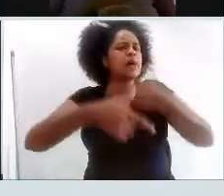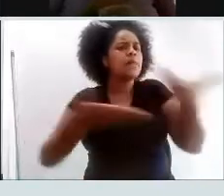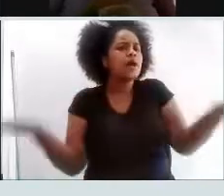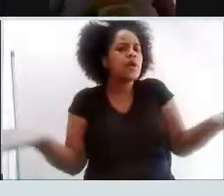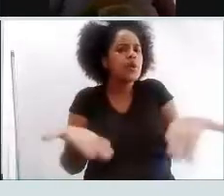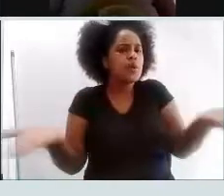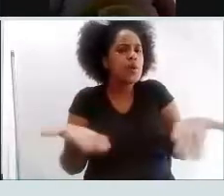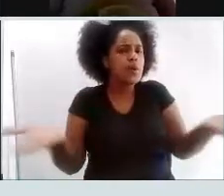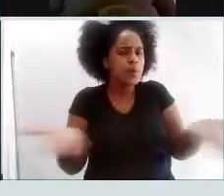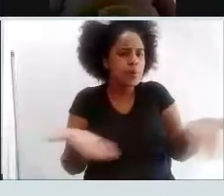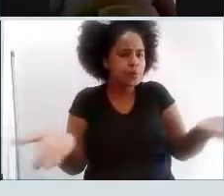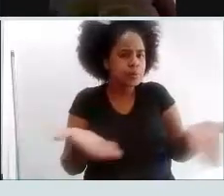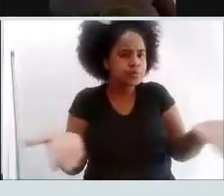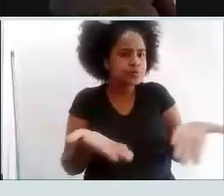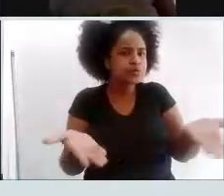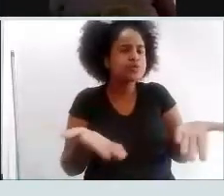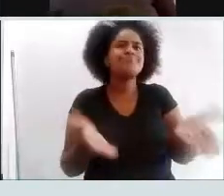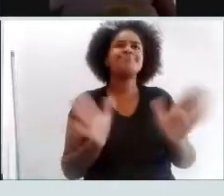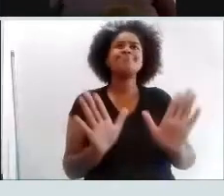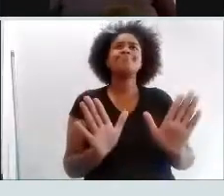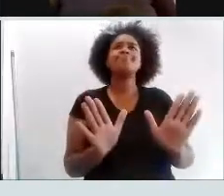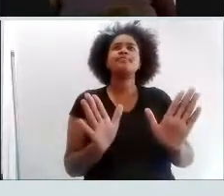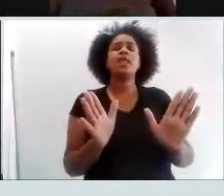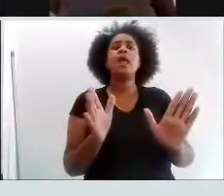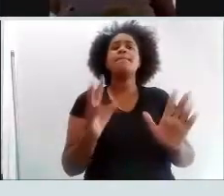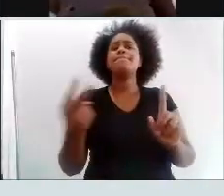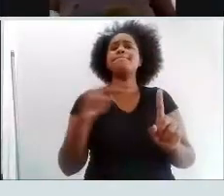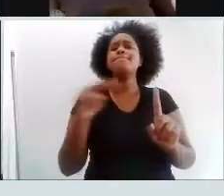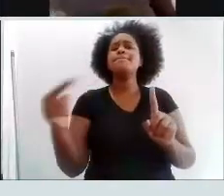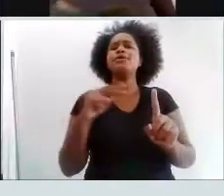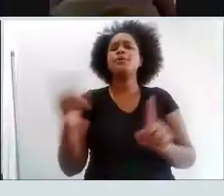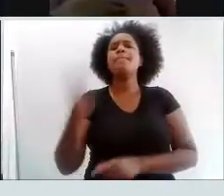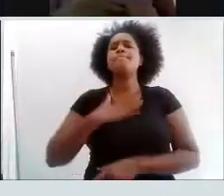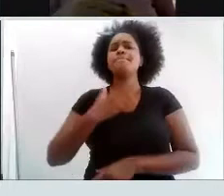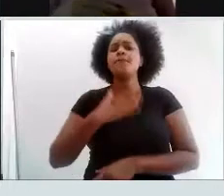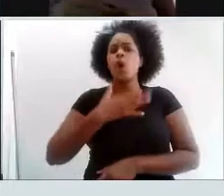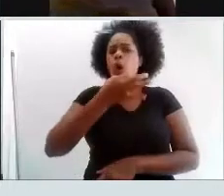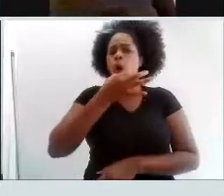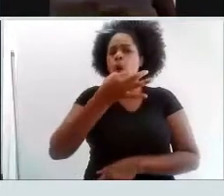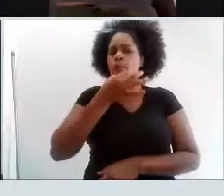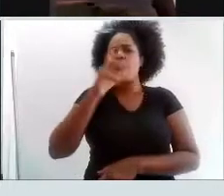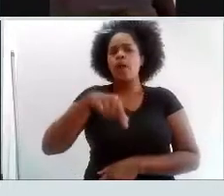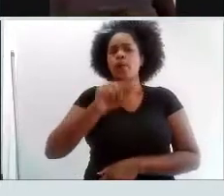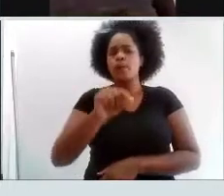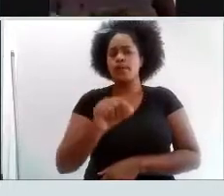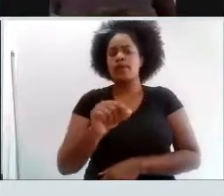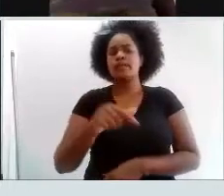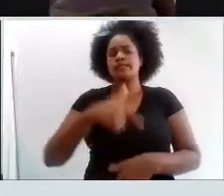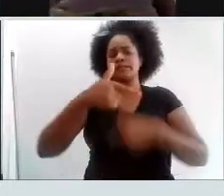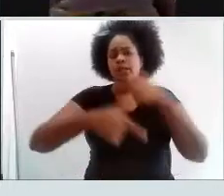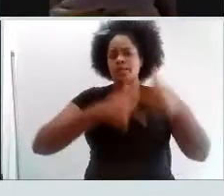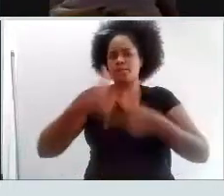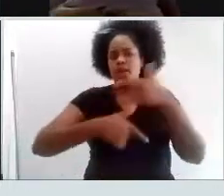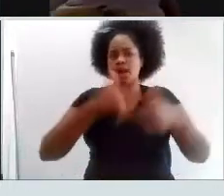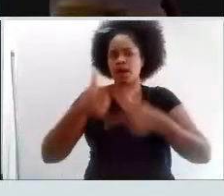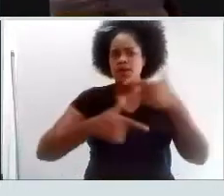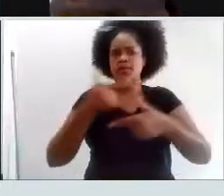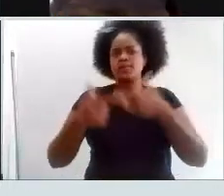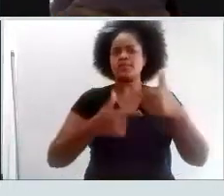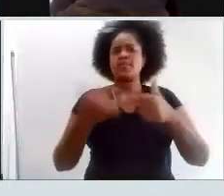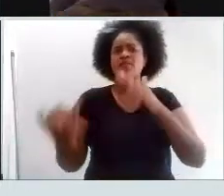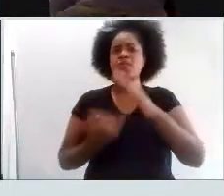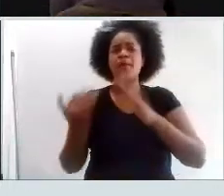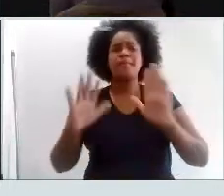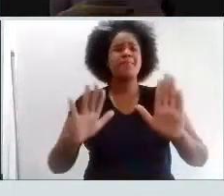apresentam, são formas de trabalho informais que não apresentam benefícios trabalhistas, né, por conta